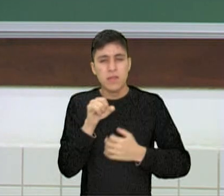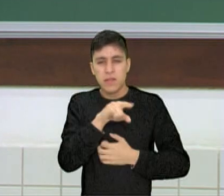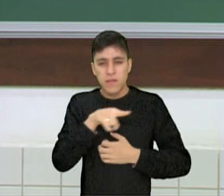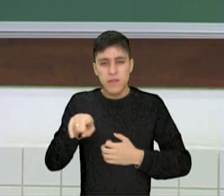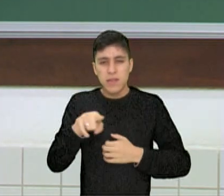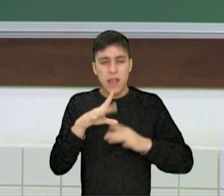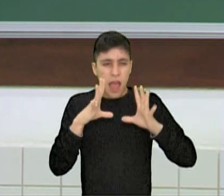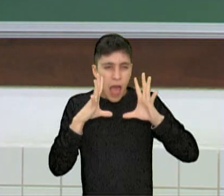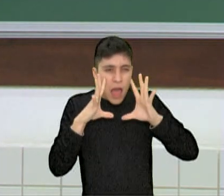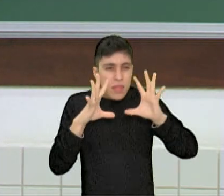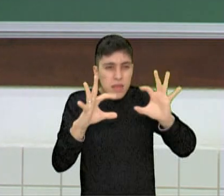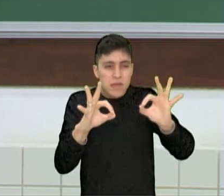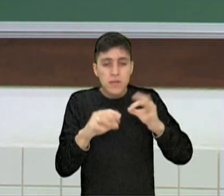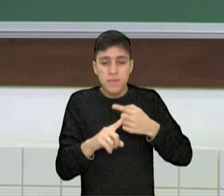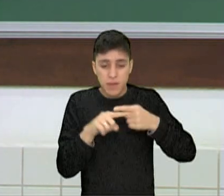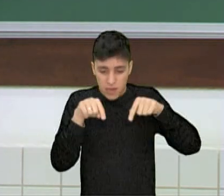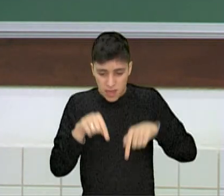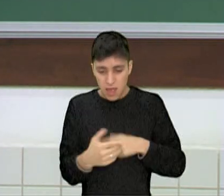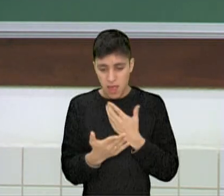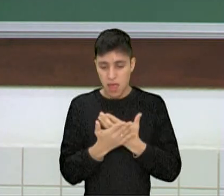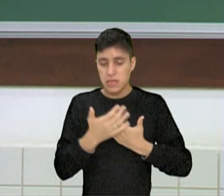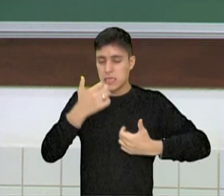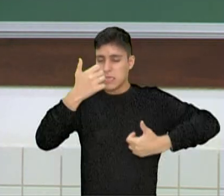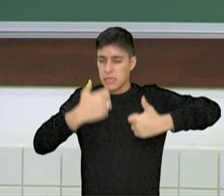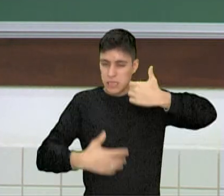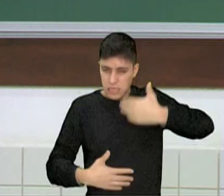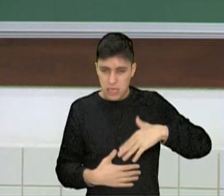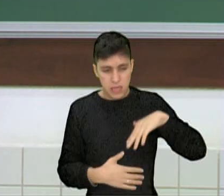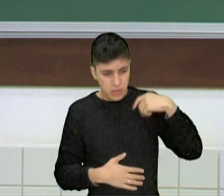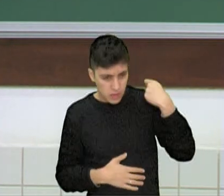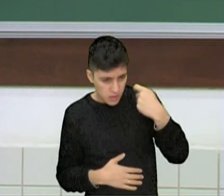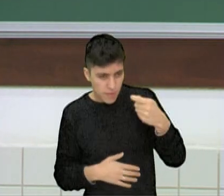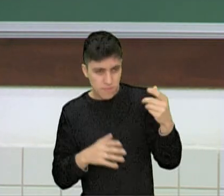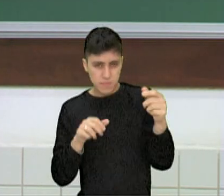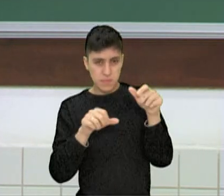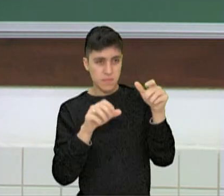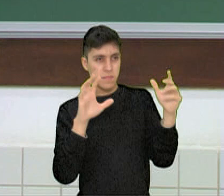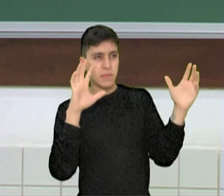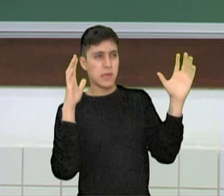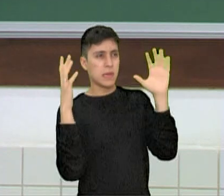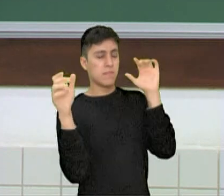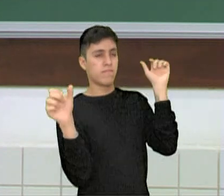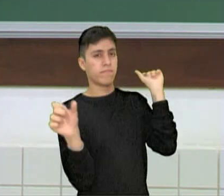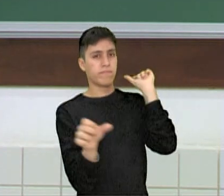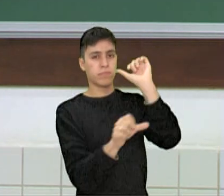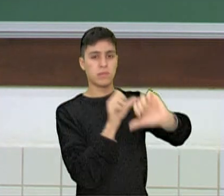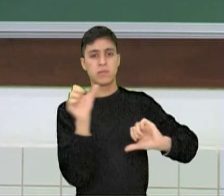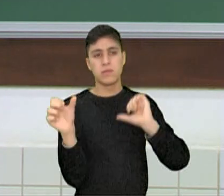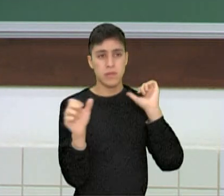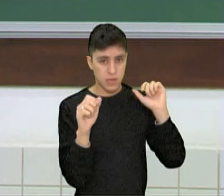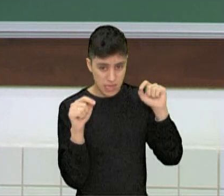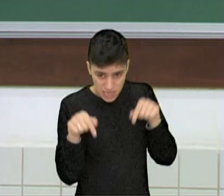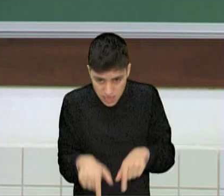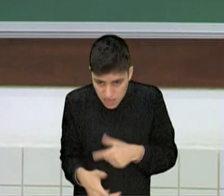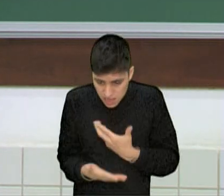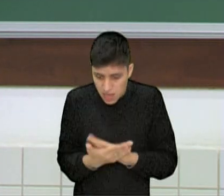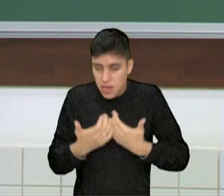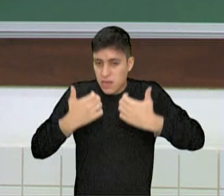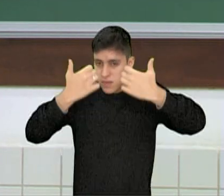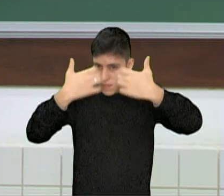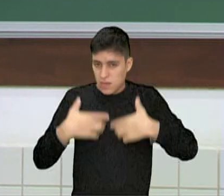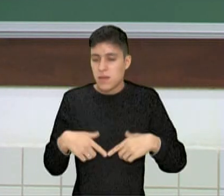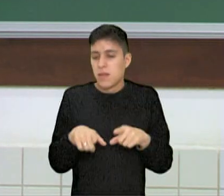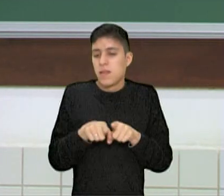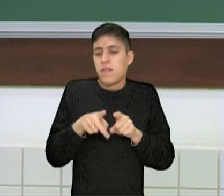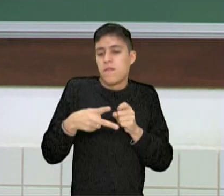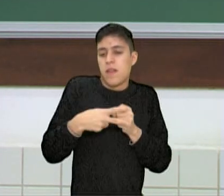atenção, que hoje foi uma aula que nós falamos sobre as mudanças climáticas no planeta e dentro dessa aula falamos sobre os verbos